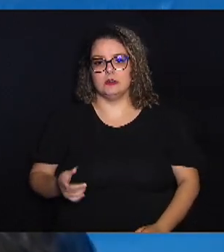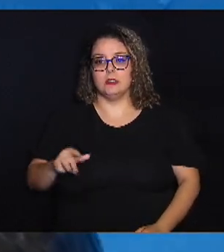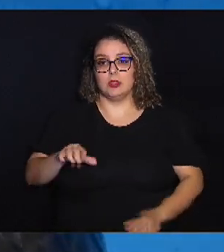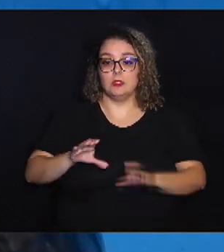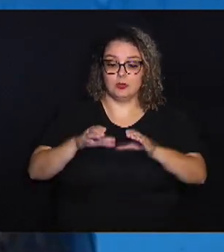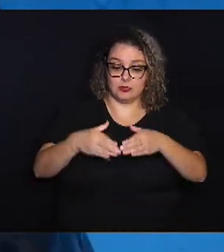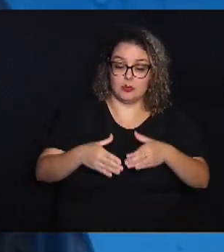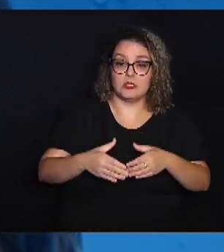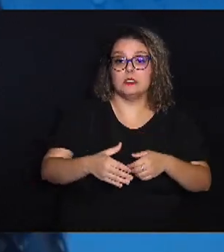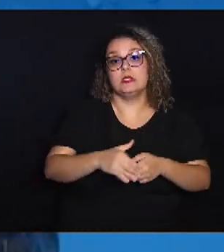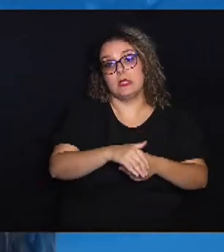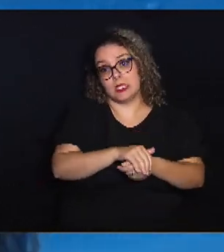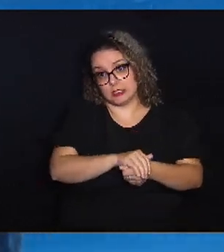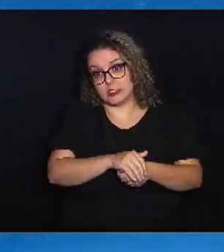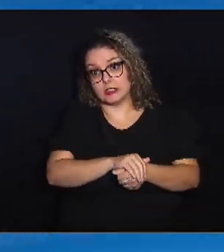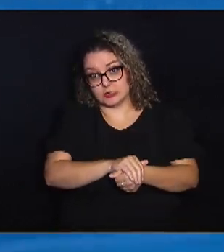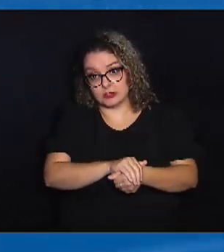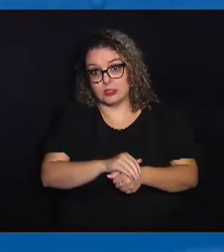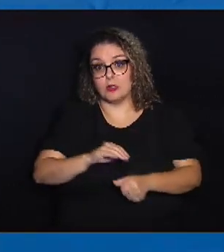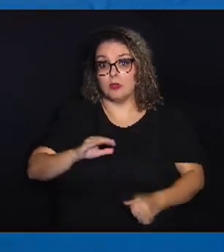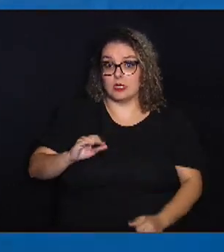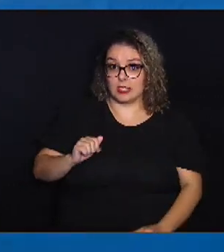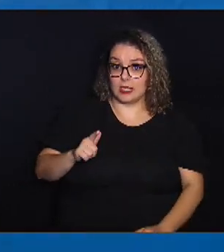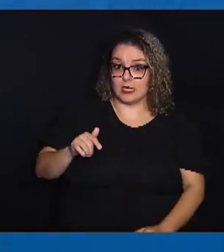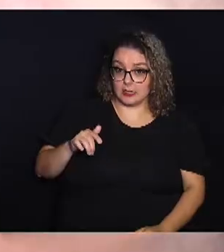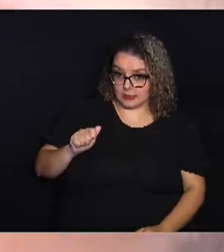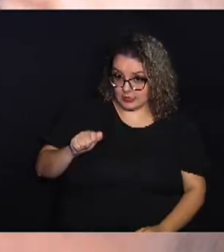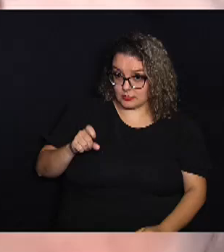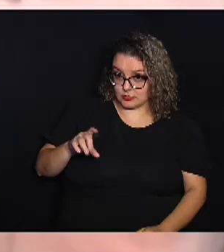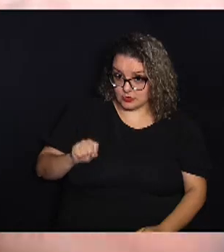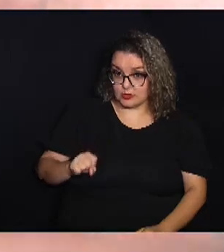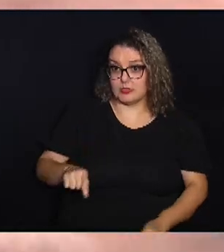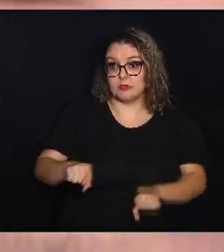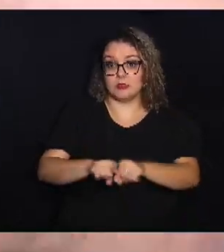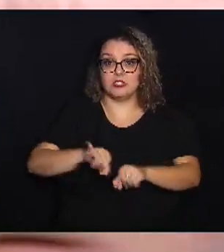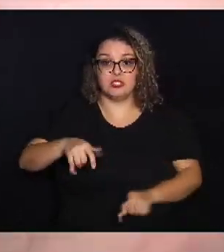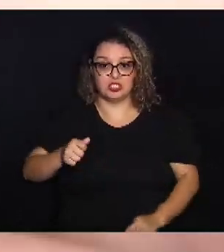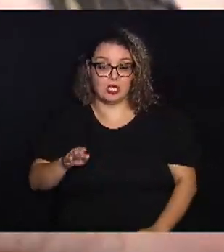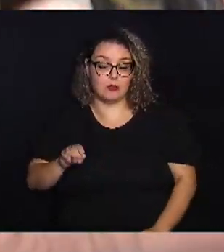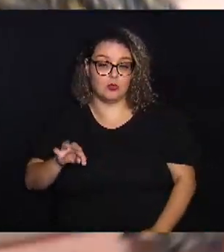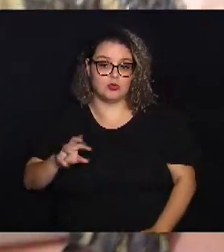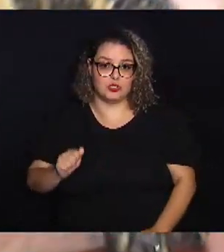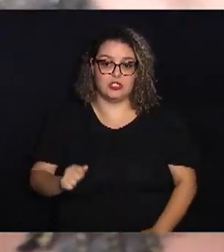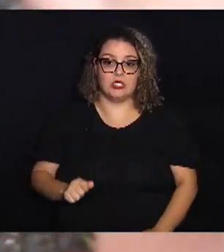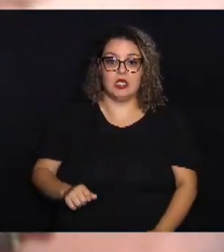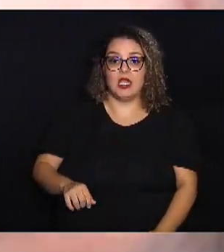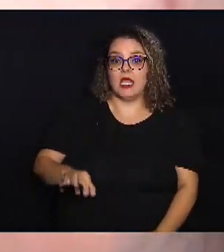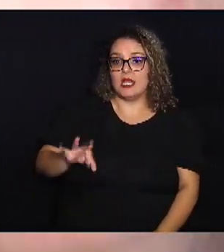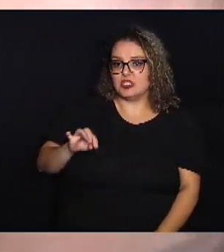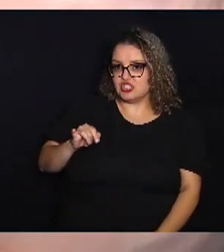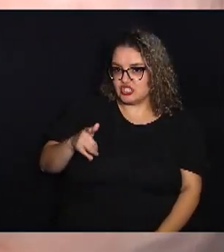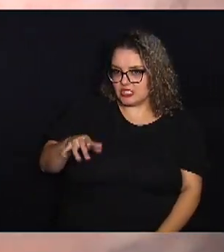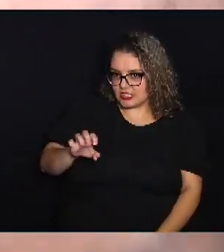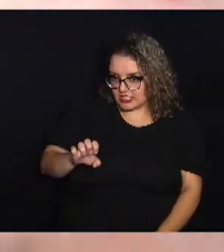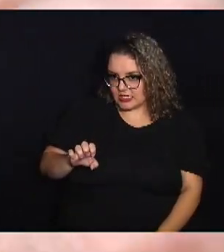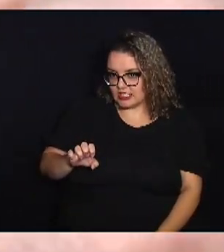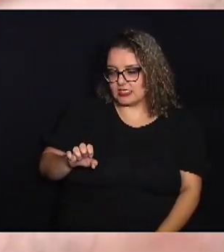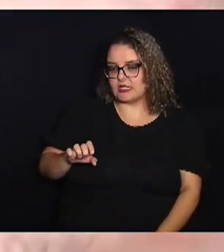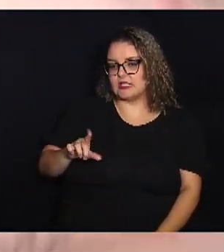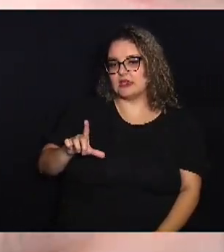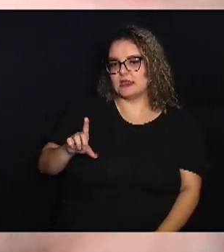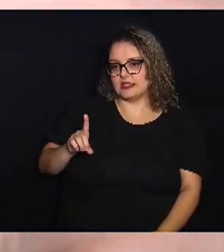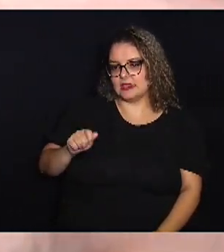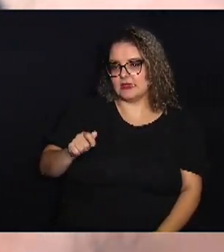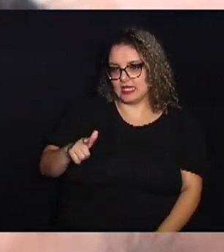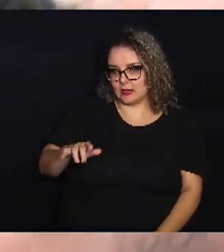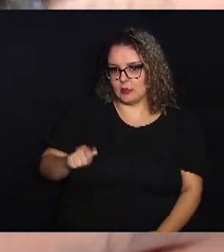das tartarugas, dos cágados e dos jabutis, né? Então a gente chama de tigre d'água, tartaruguinha tigre d'água, na verdade é um cágado,